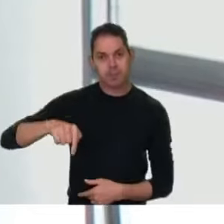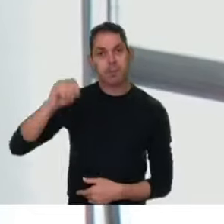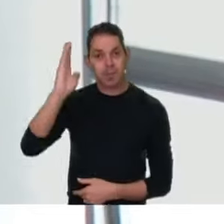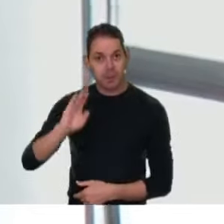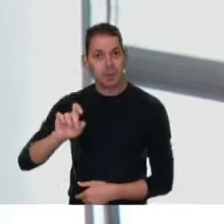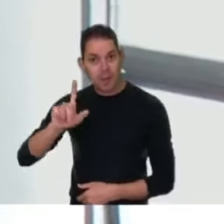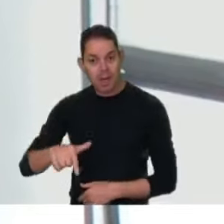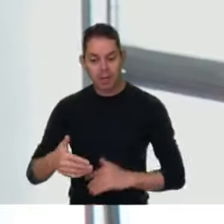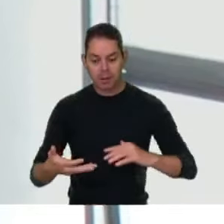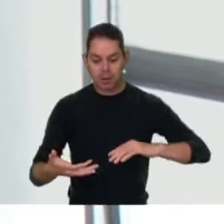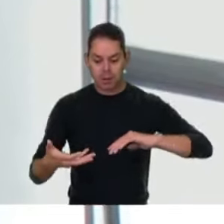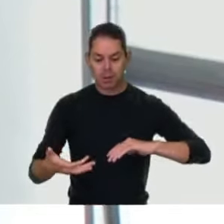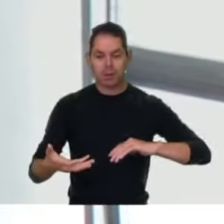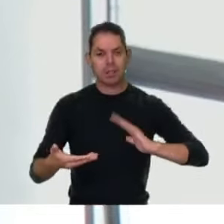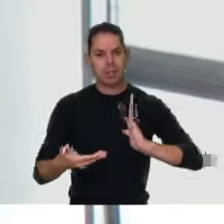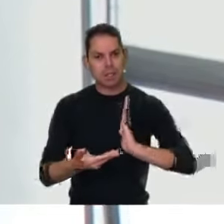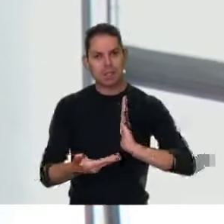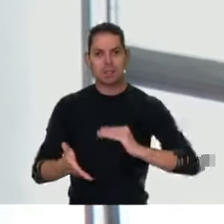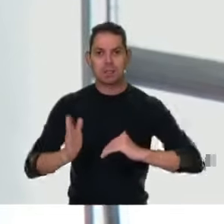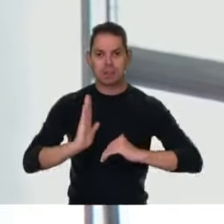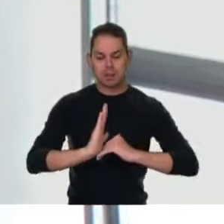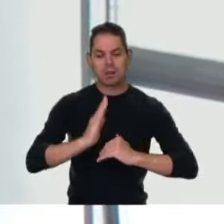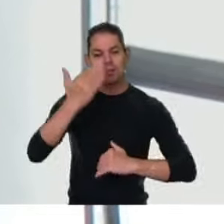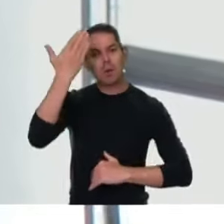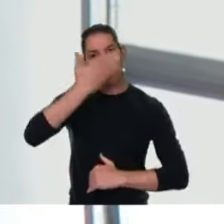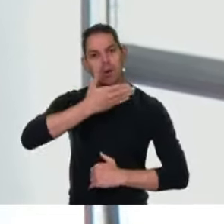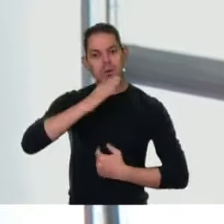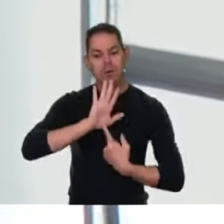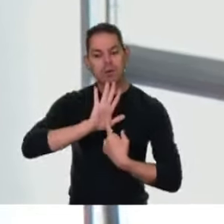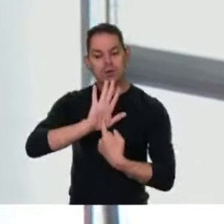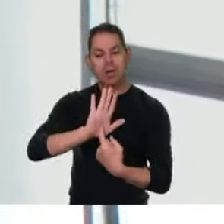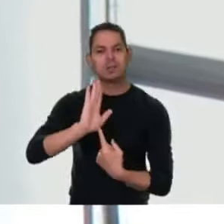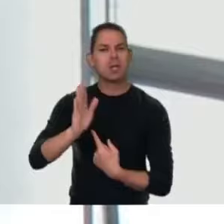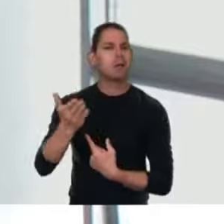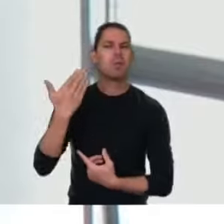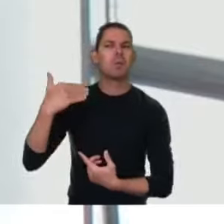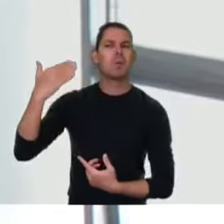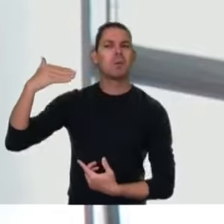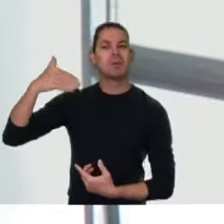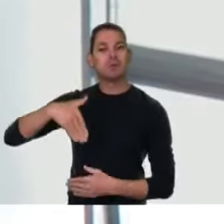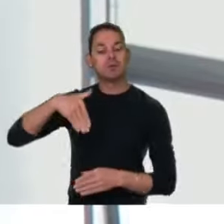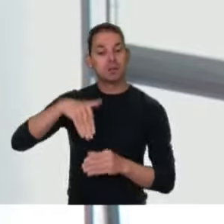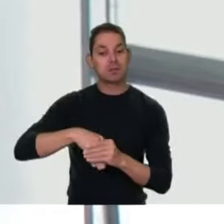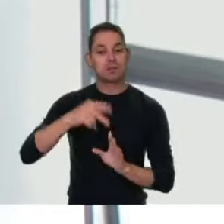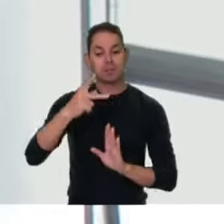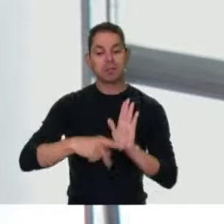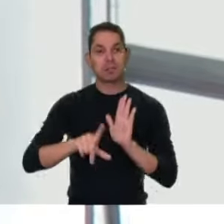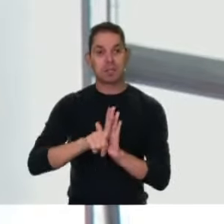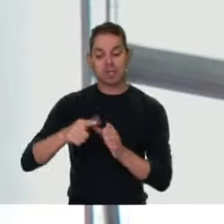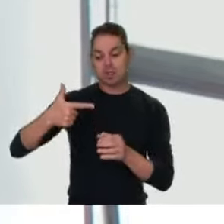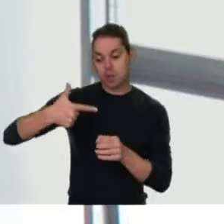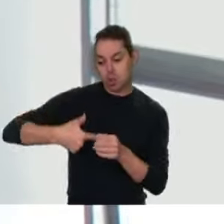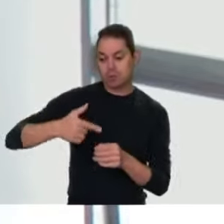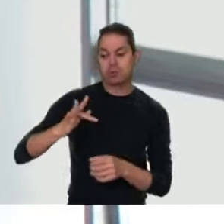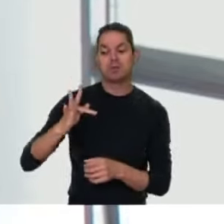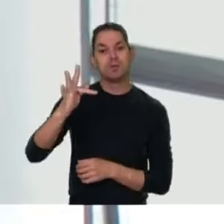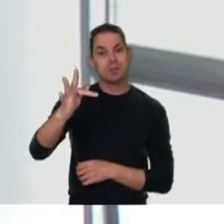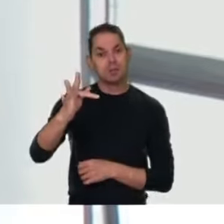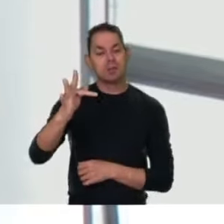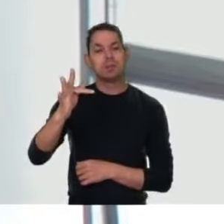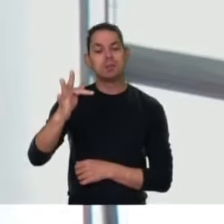Congresso Nacional as duas casas deram essa demonstração quando votaram projeto de lei dos combustíveis do Futuro quando